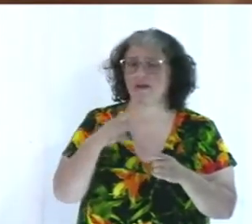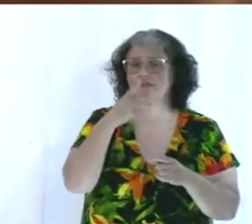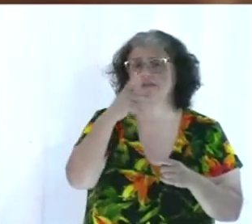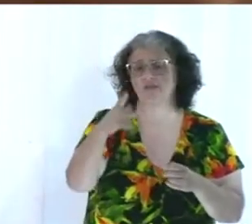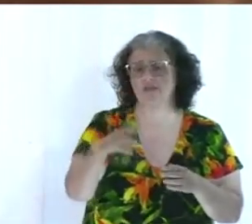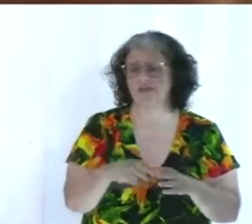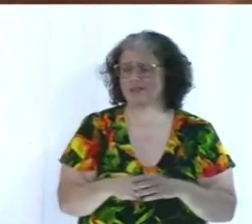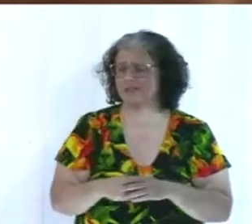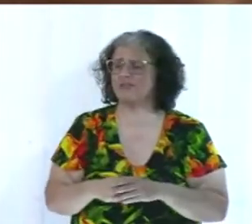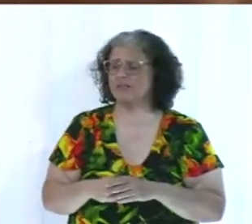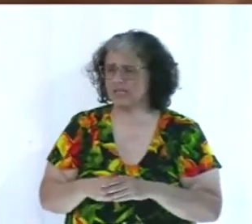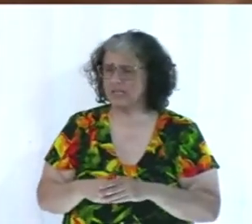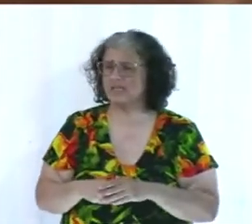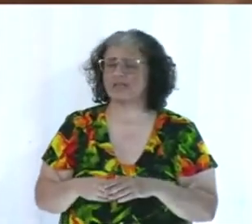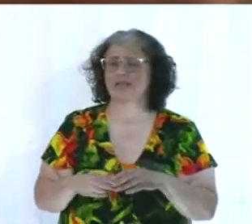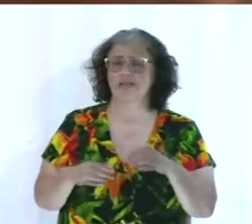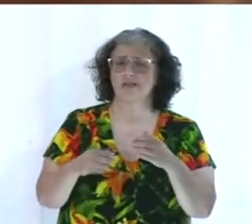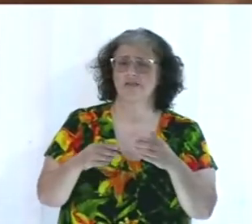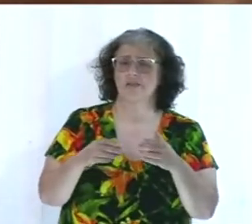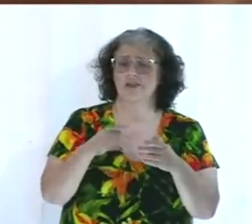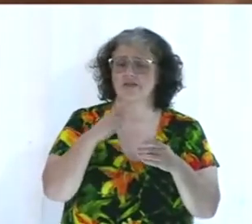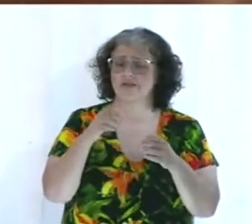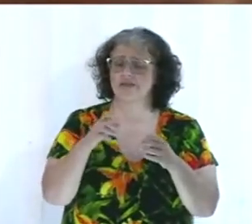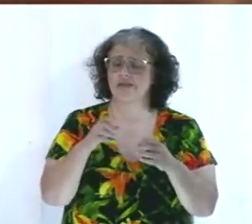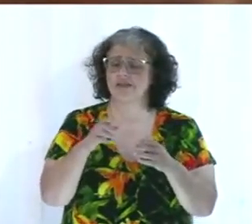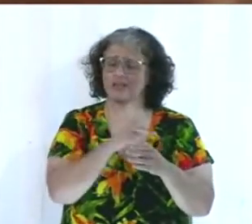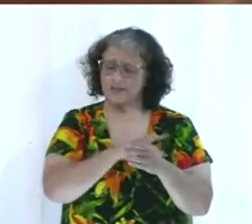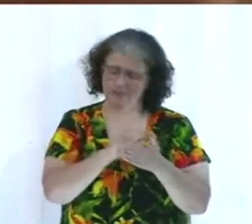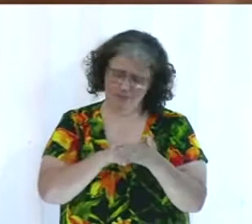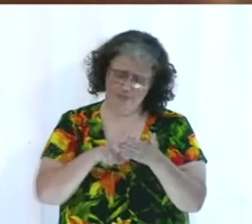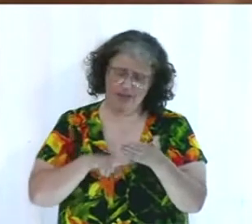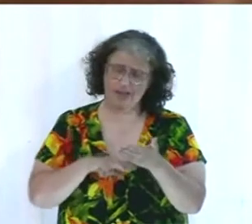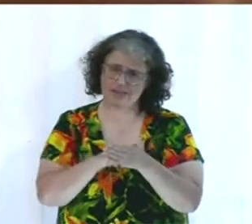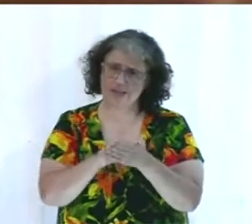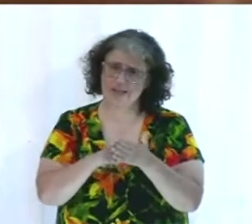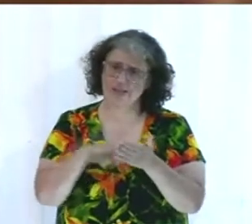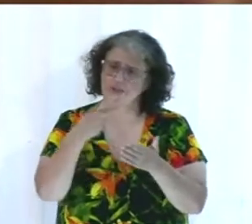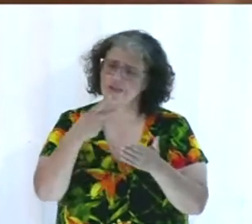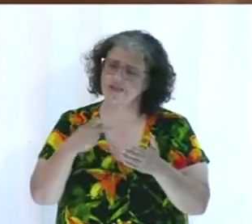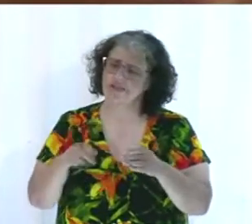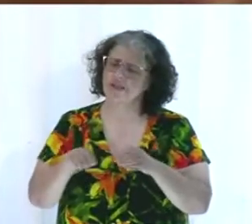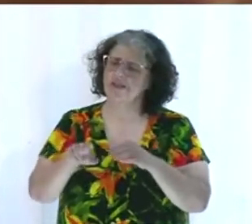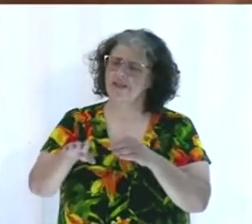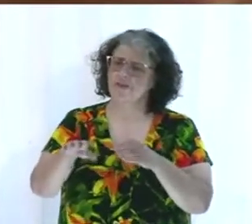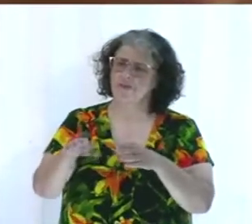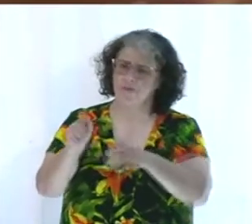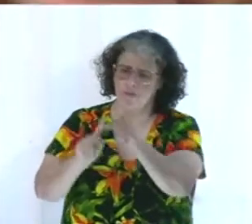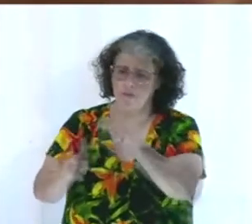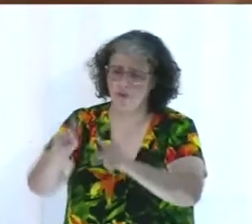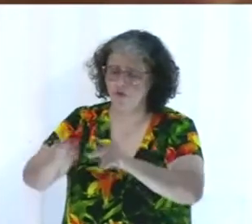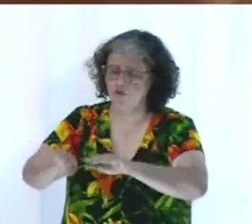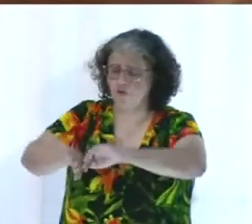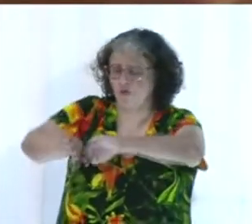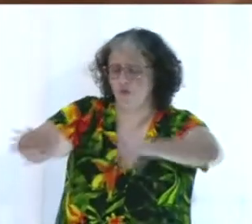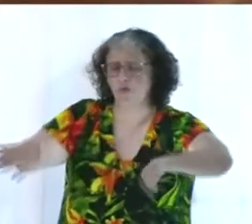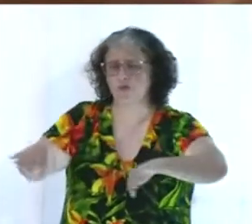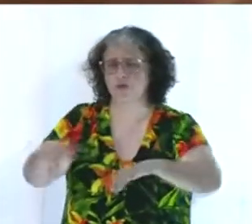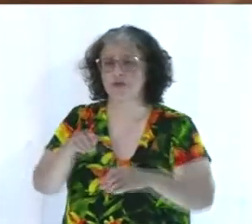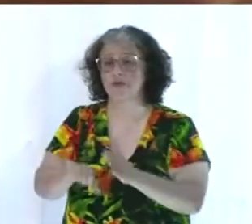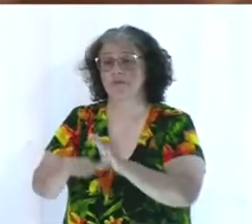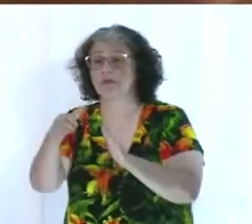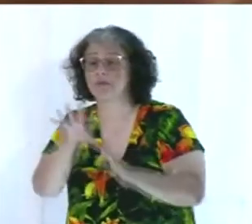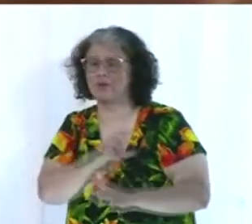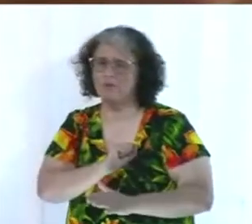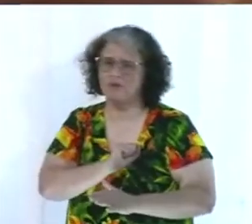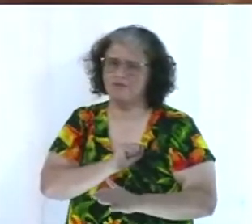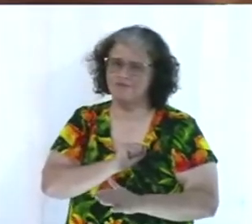a fé do evangelho, você precisa viver por modo digno do evangelho. E é claro que uma coisa complementa a outra, porque você